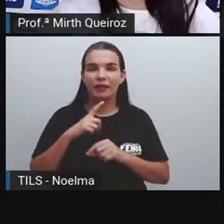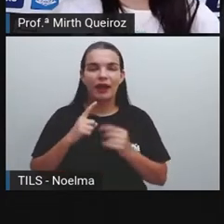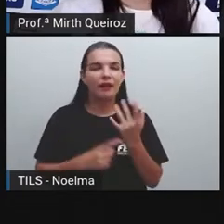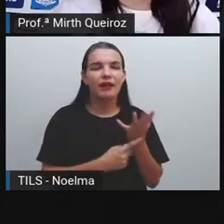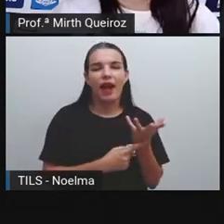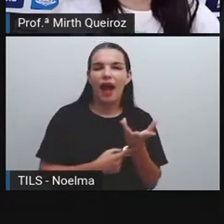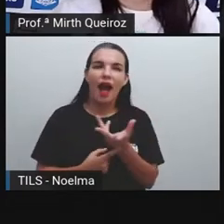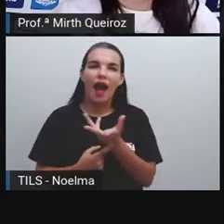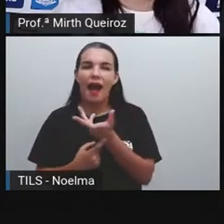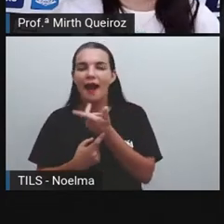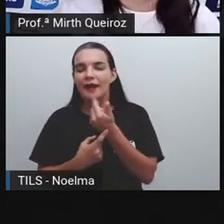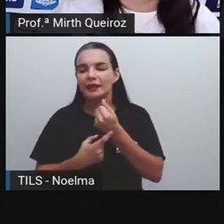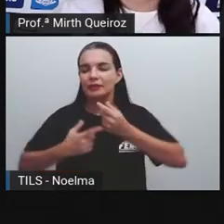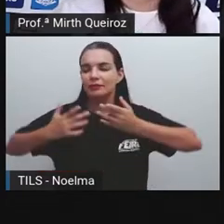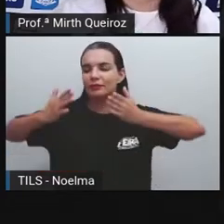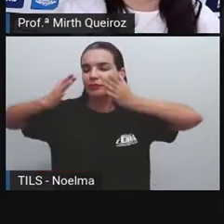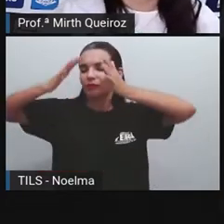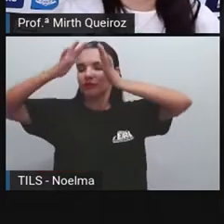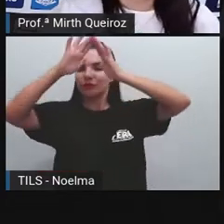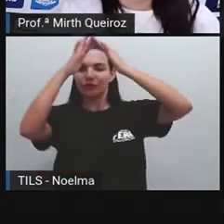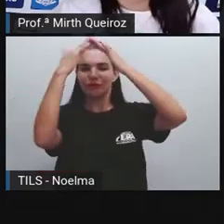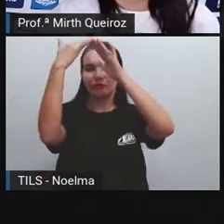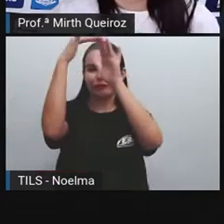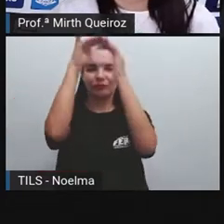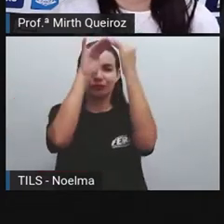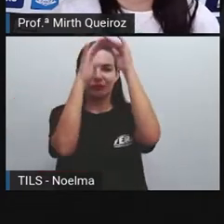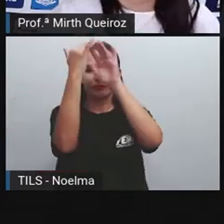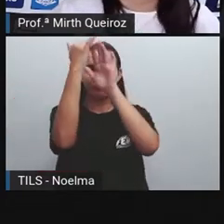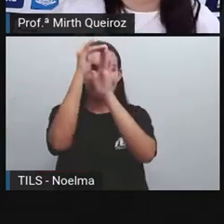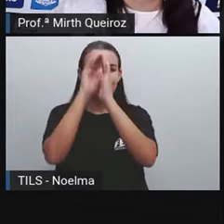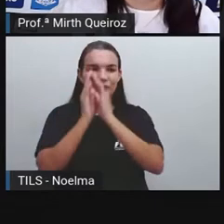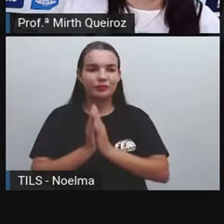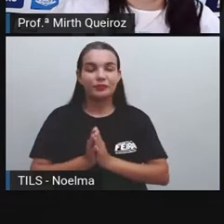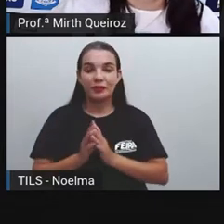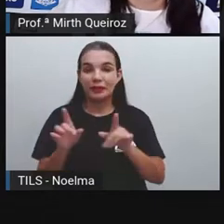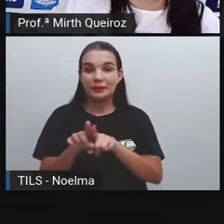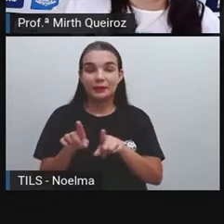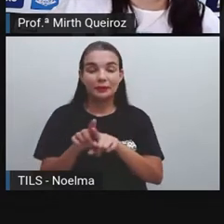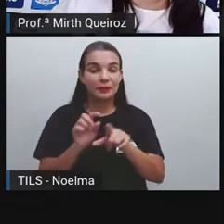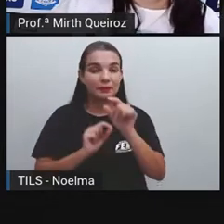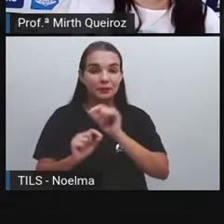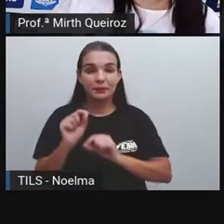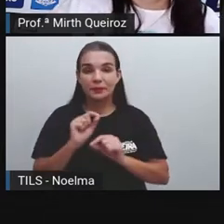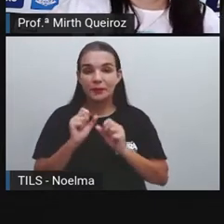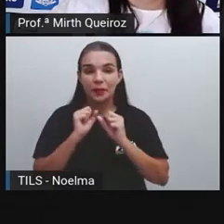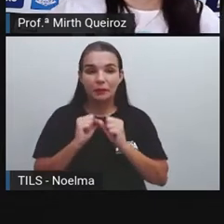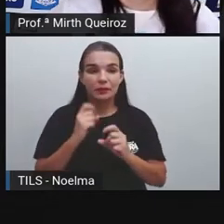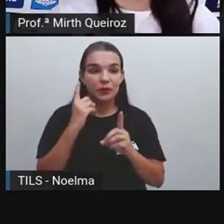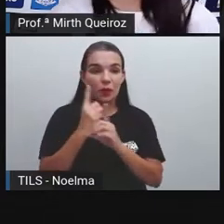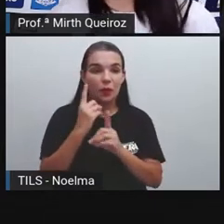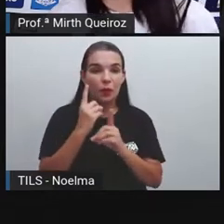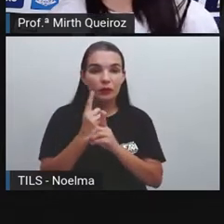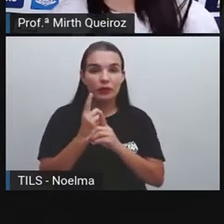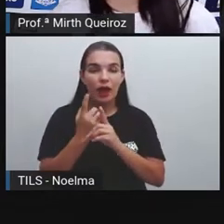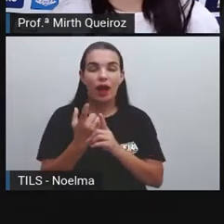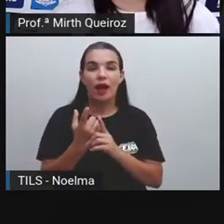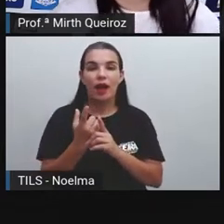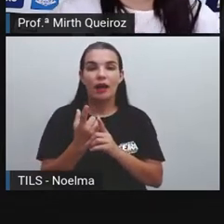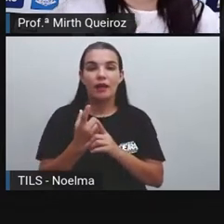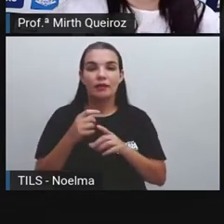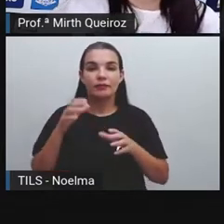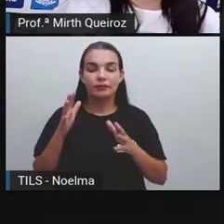circenses, além desse diálogo que há entre palhaços, como por exemplo a cama de pregos, o contorcionismo,